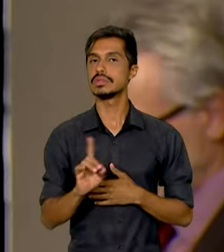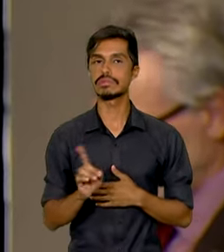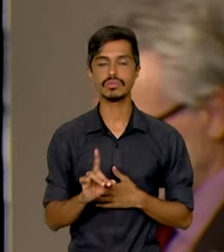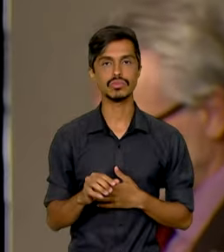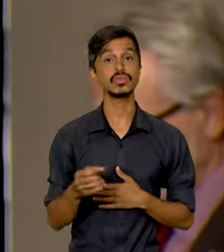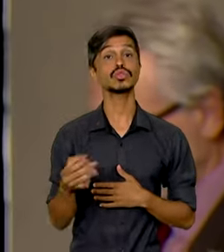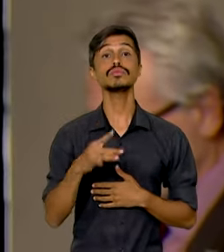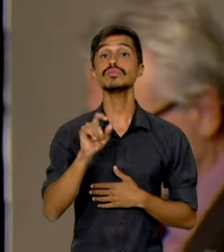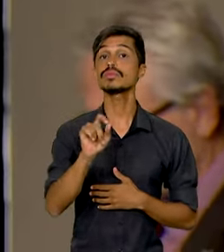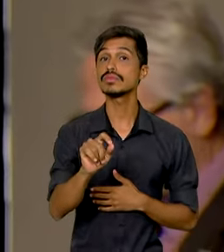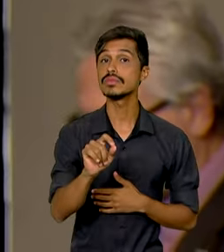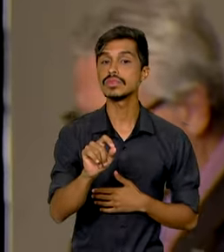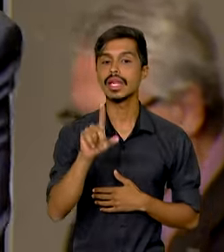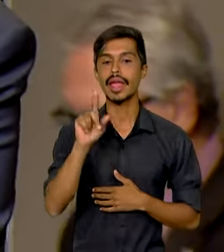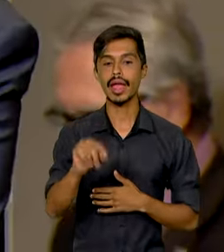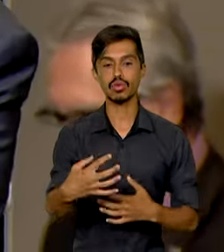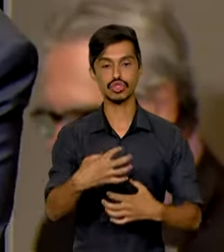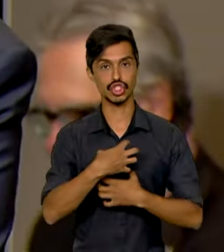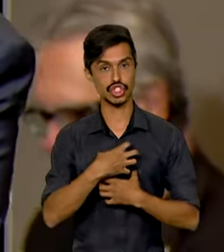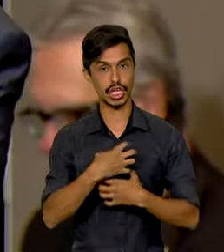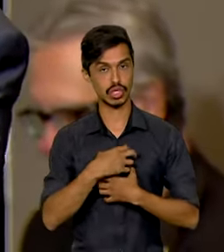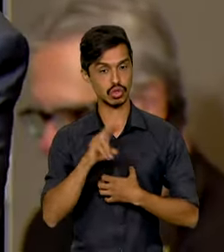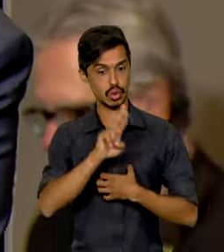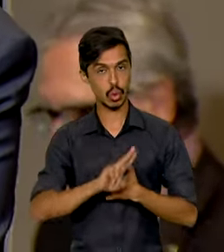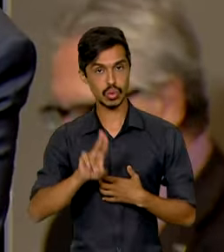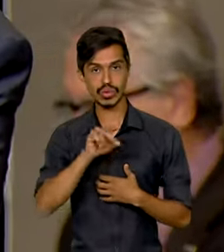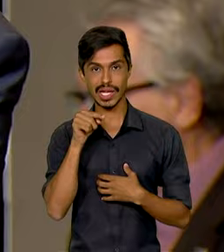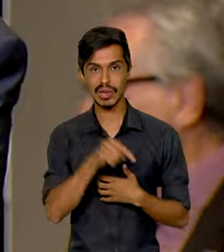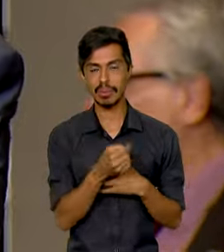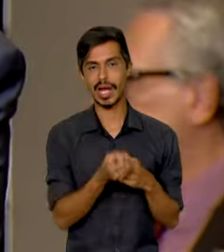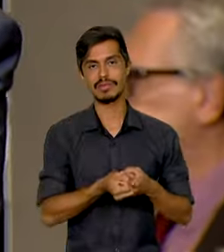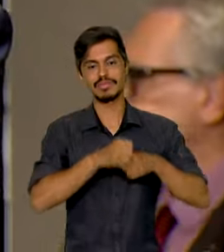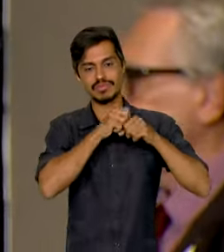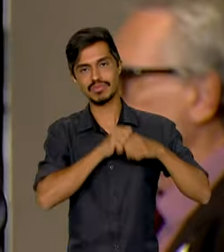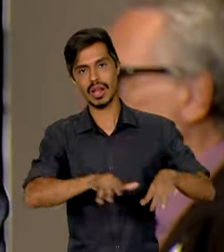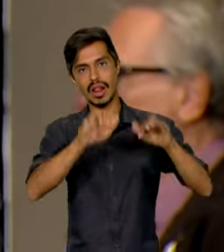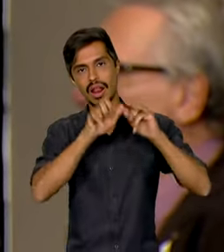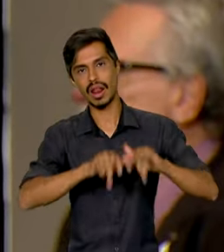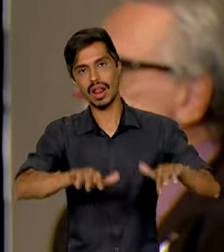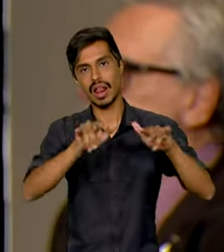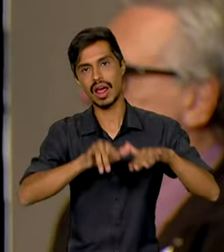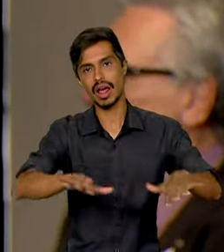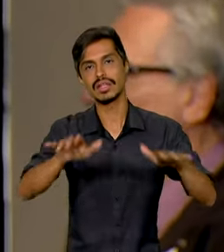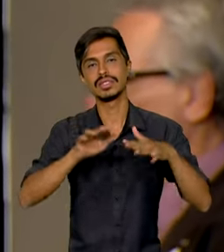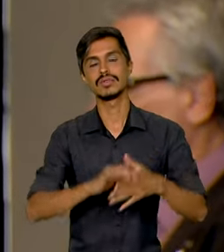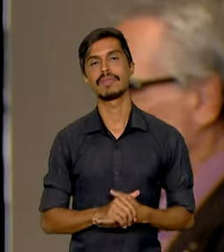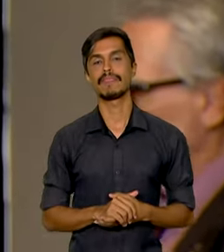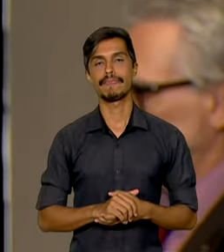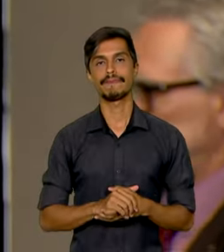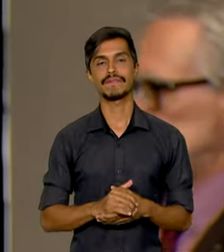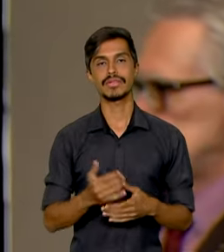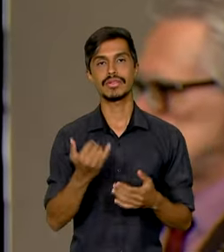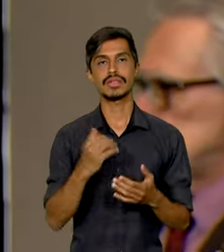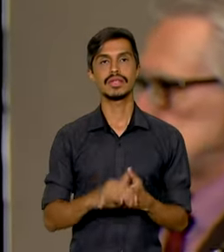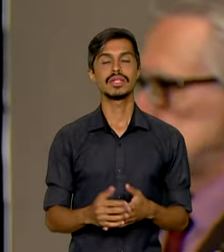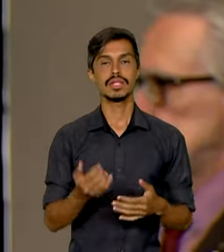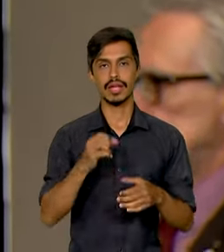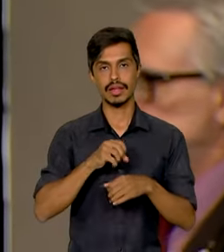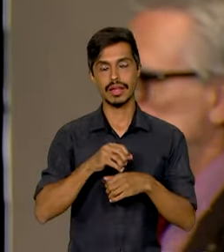é novo é o formato que está sendo empregado para disseminação da